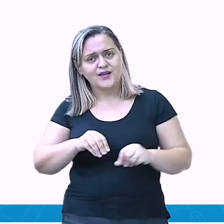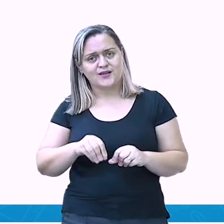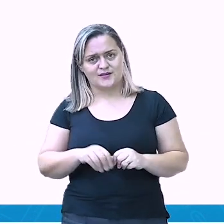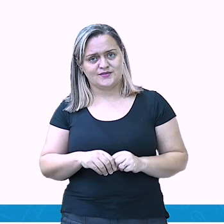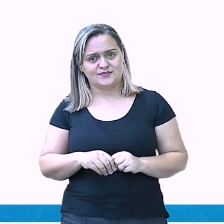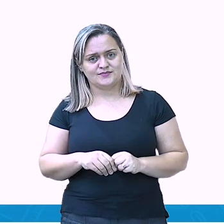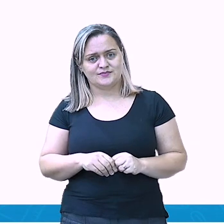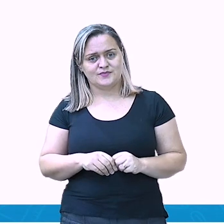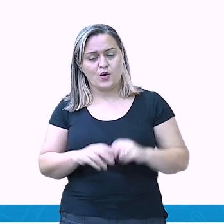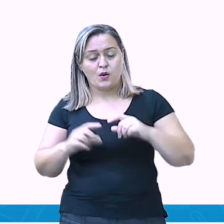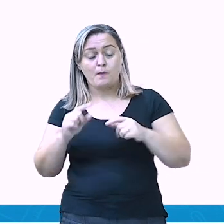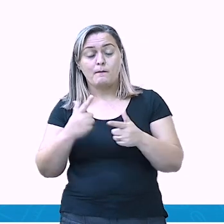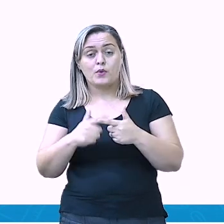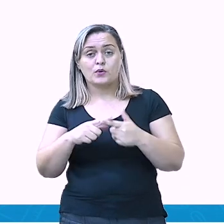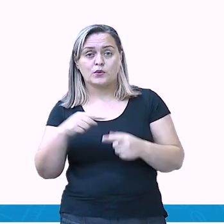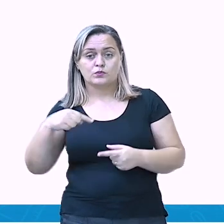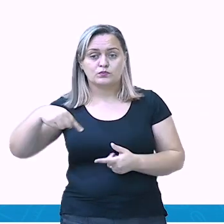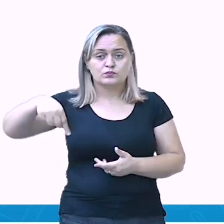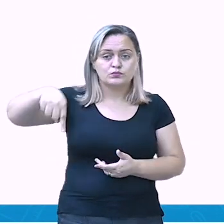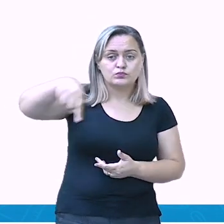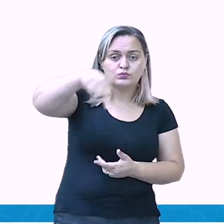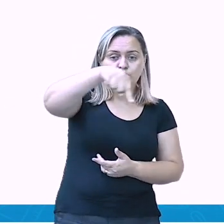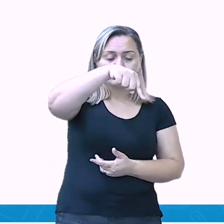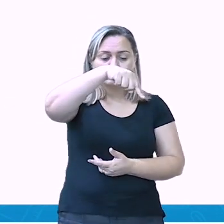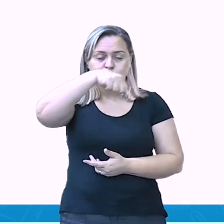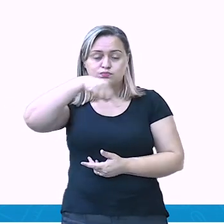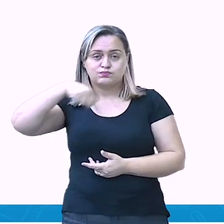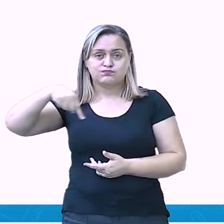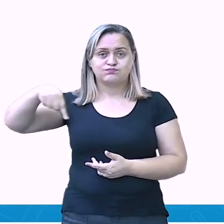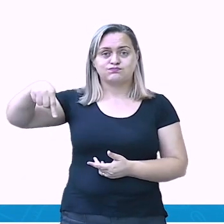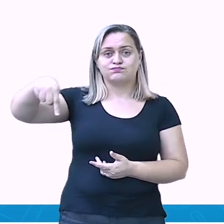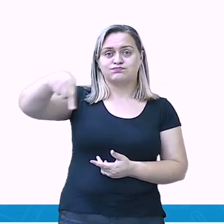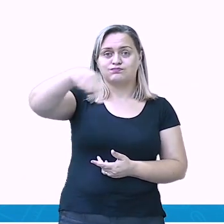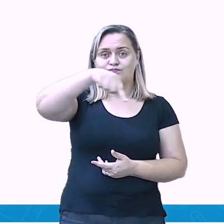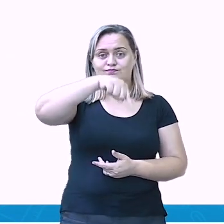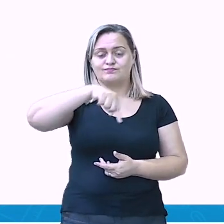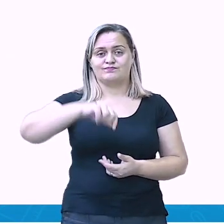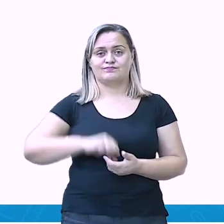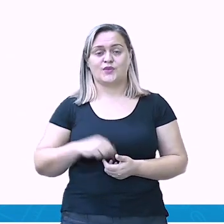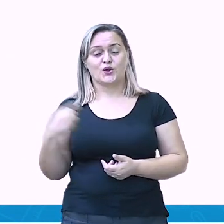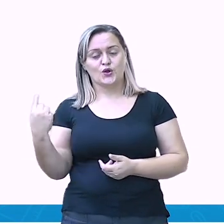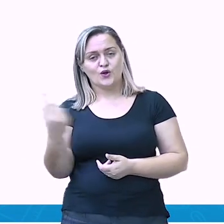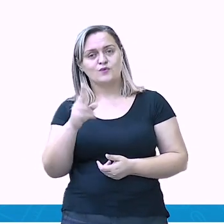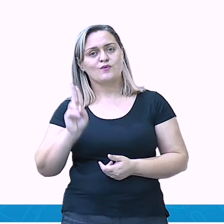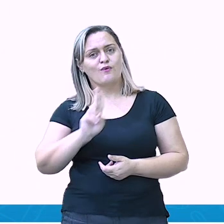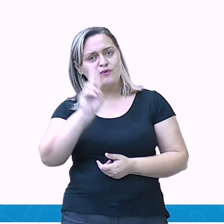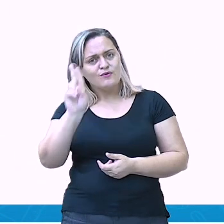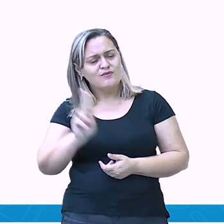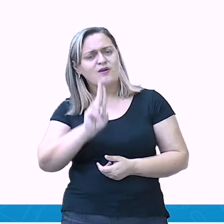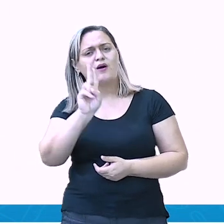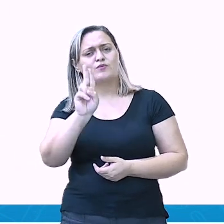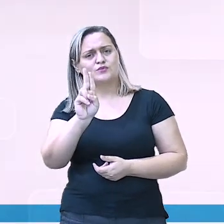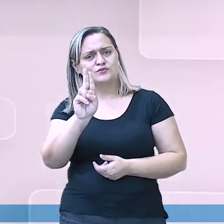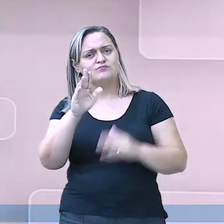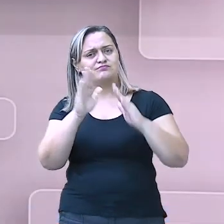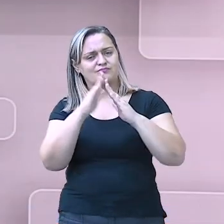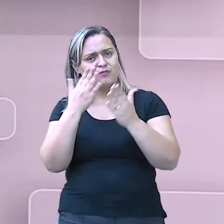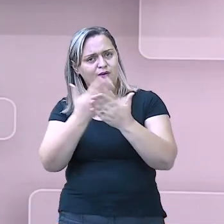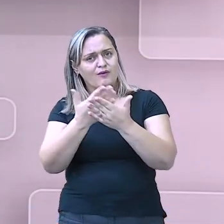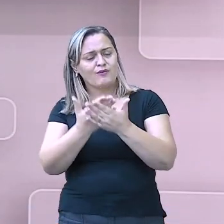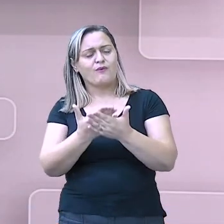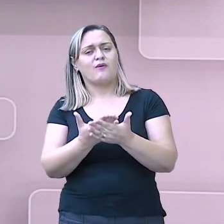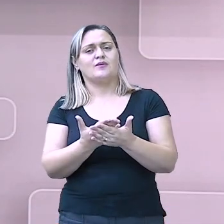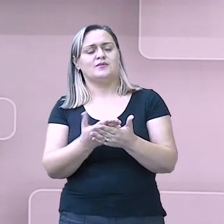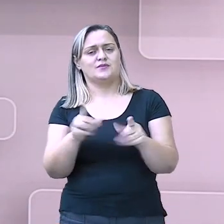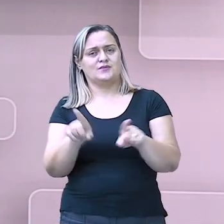Mundi. É um instrumento didático amplamente utilizado. Bem, pessoal, nós vamos finalizando por aqui.